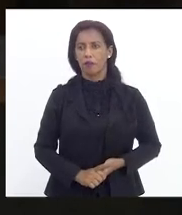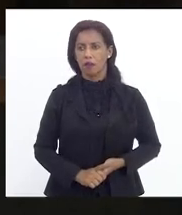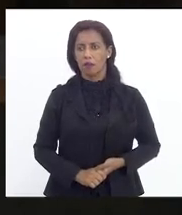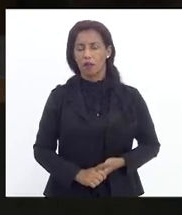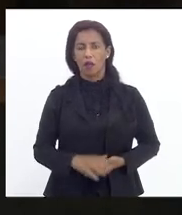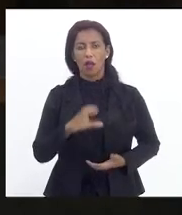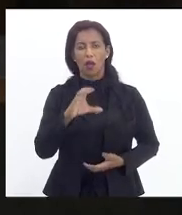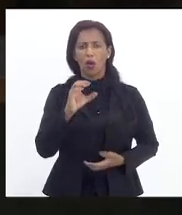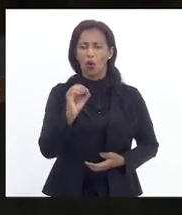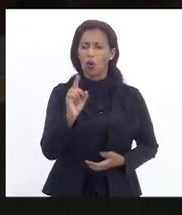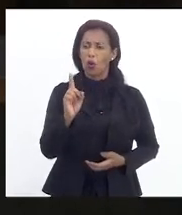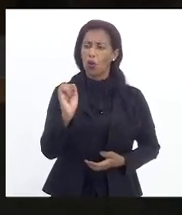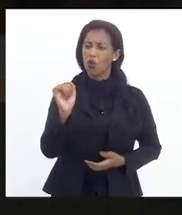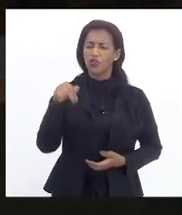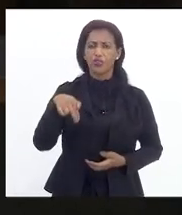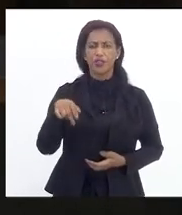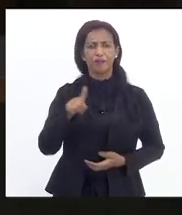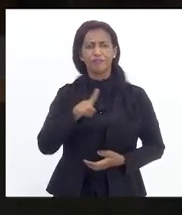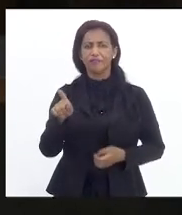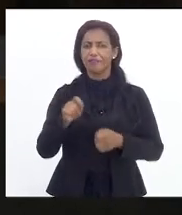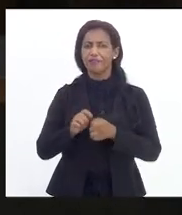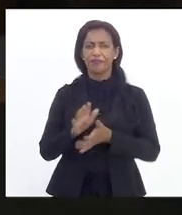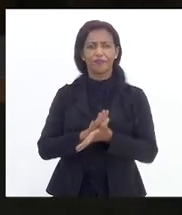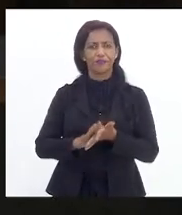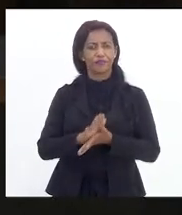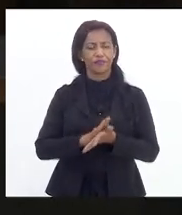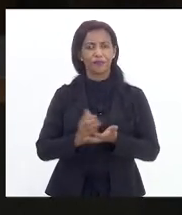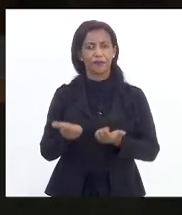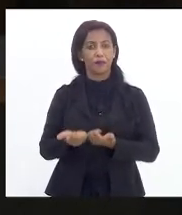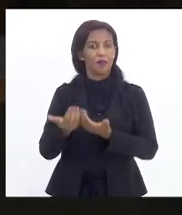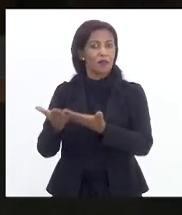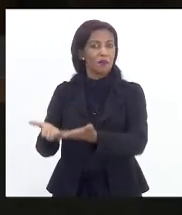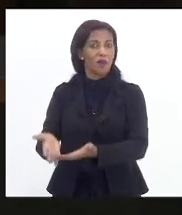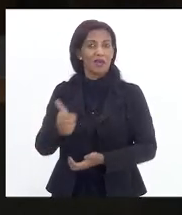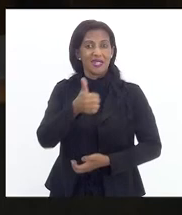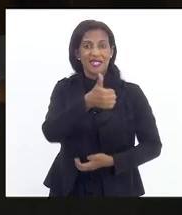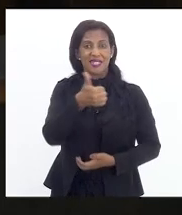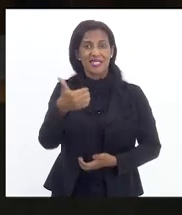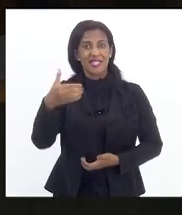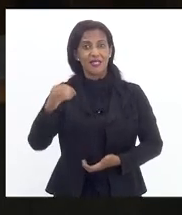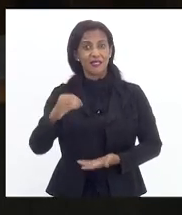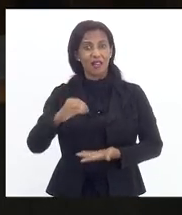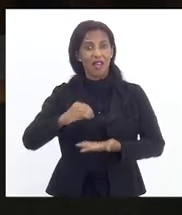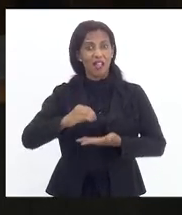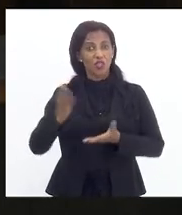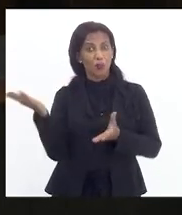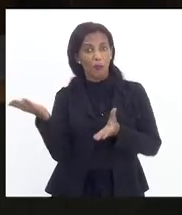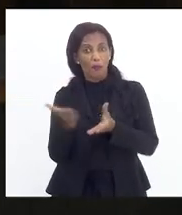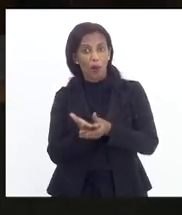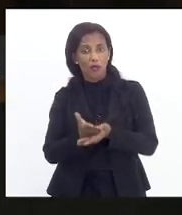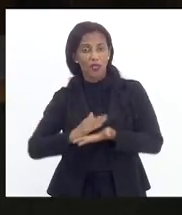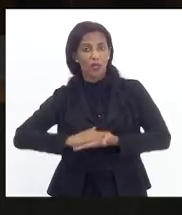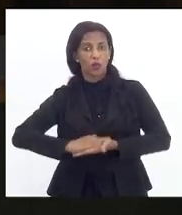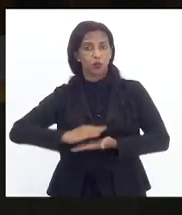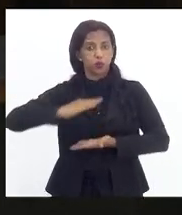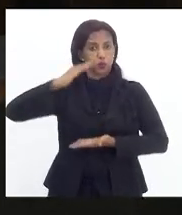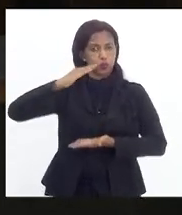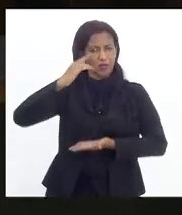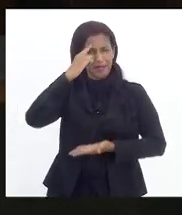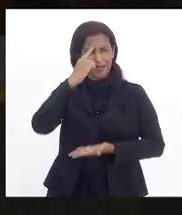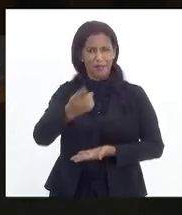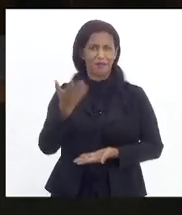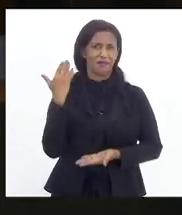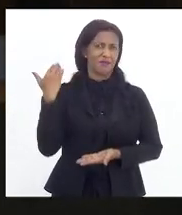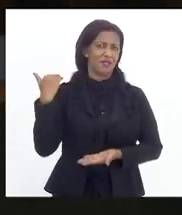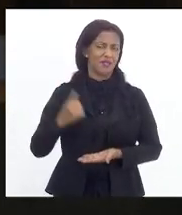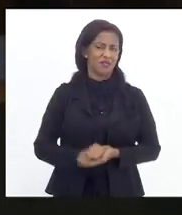o Godinho o feixe mandou para fazenda 110 processos semana passada eu